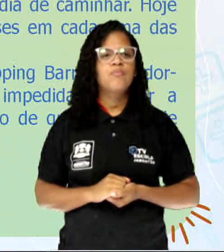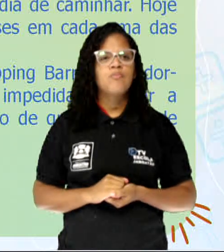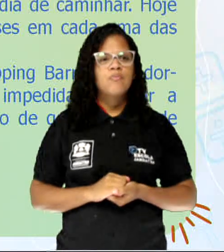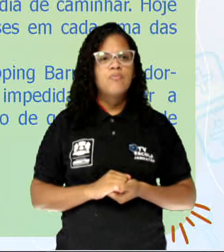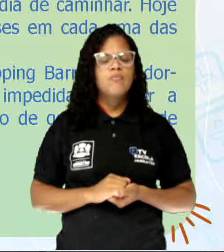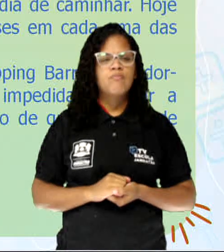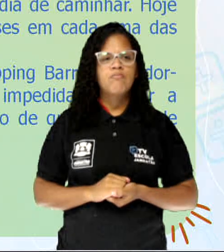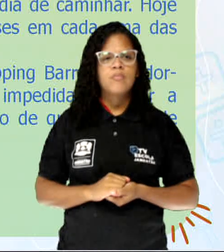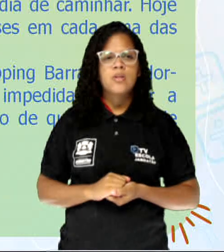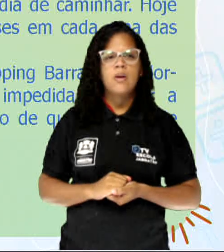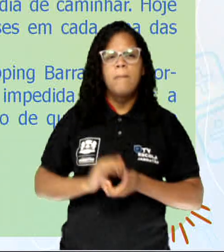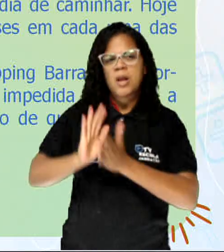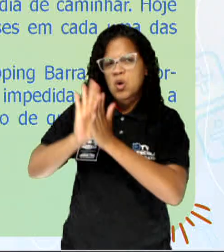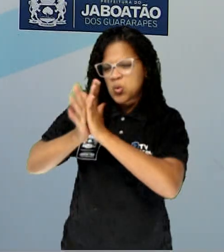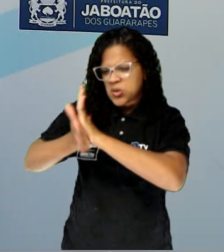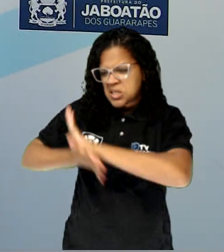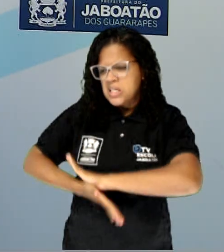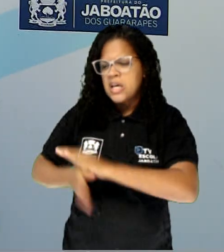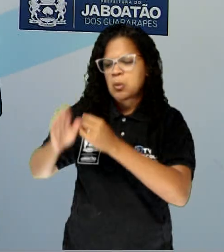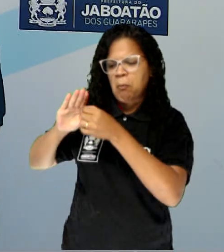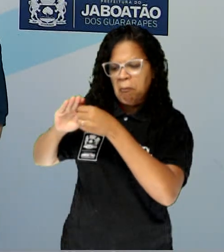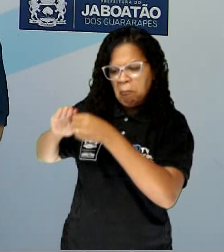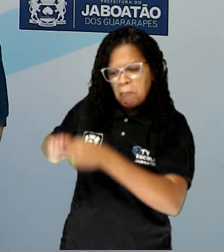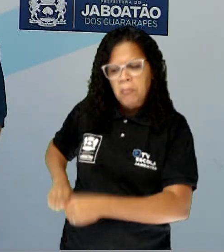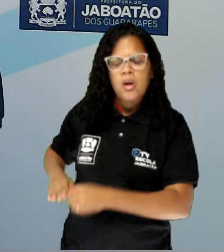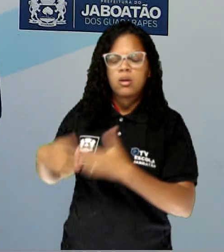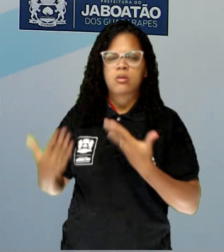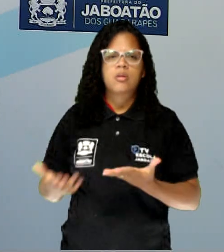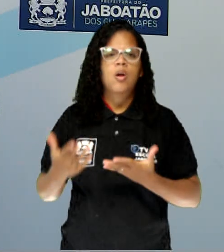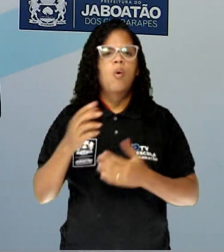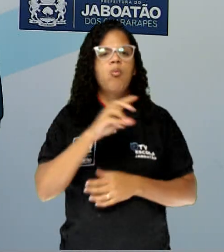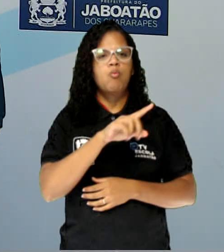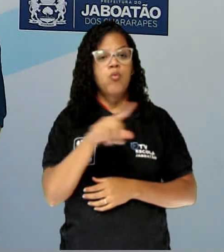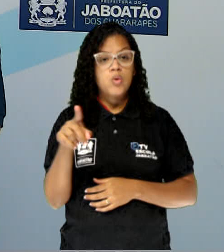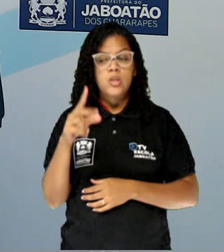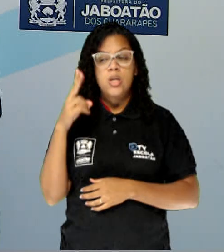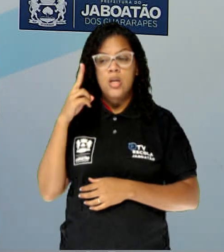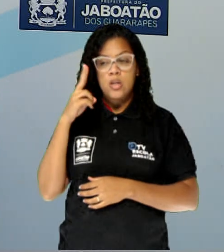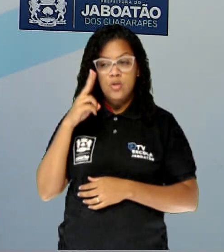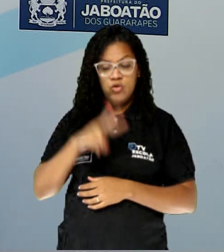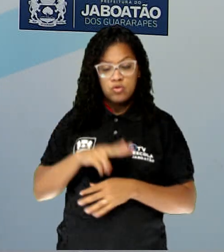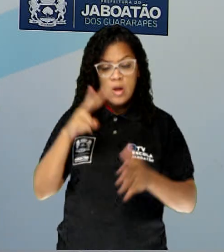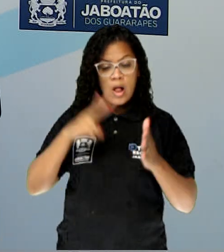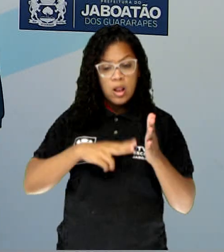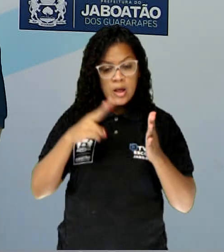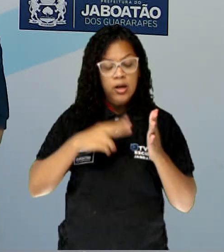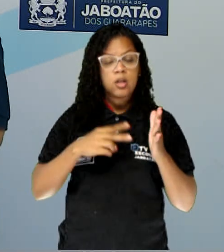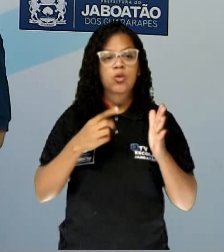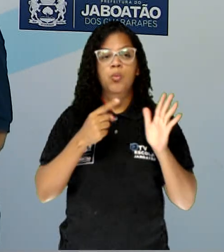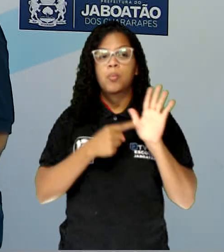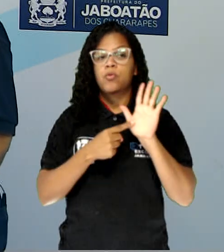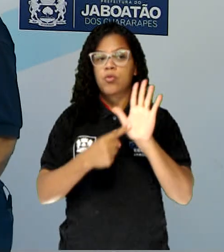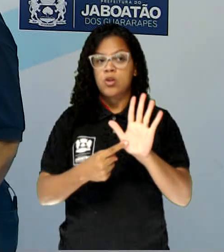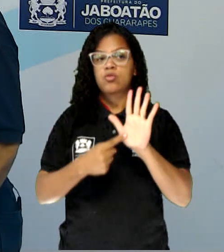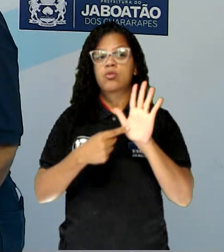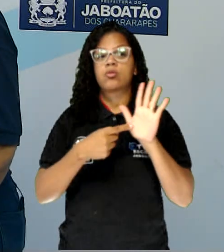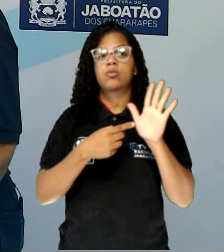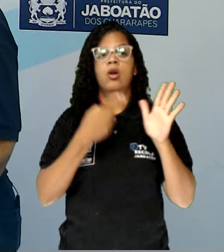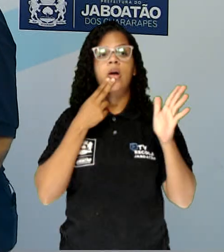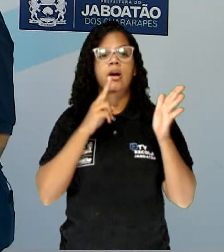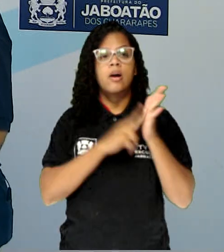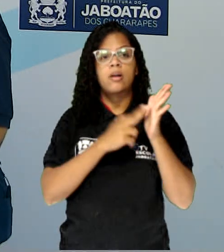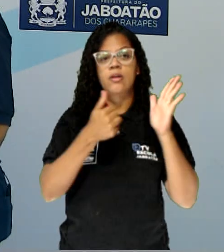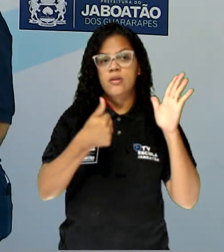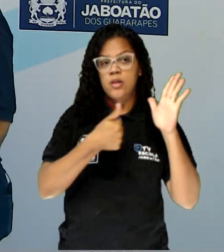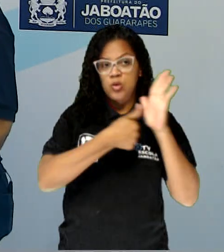Descaso, preconceito e discriminação. Caro leitor, veja a carta denúncia enviada pelo leitor Alfredo